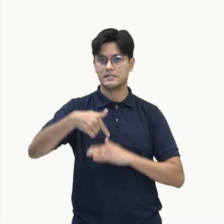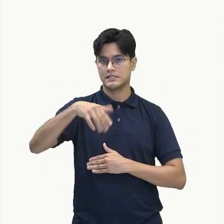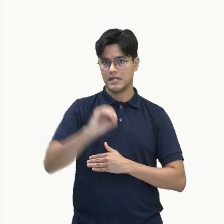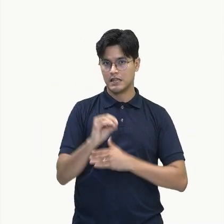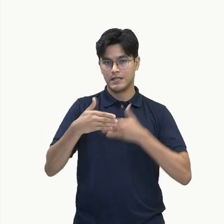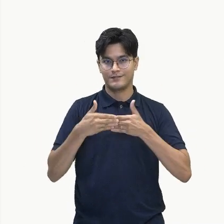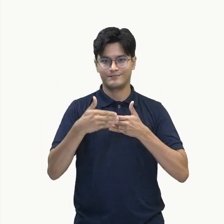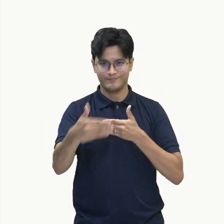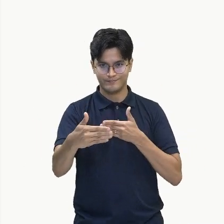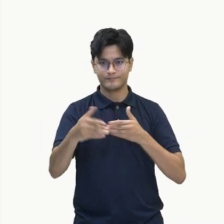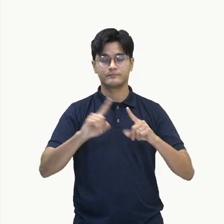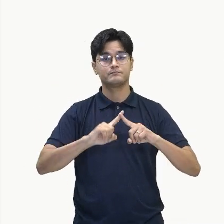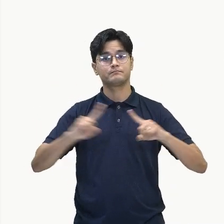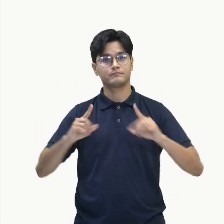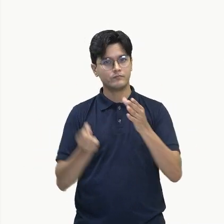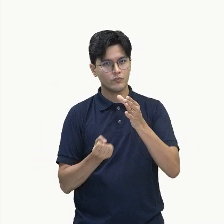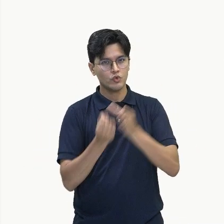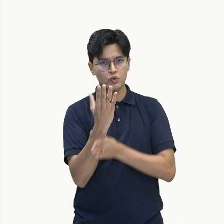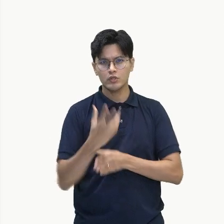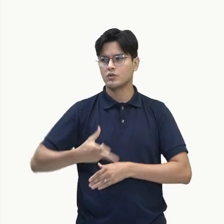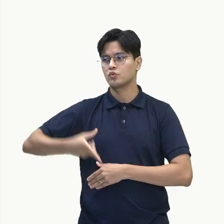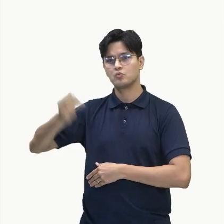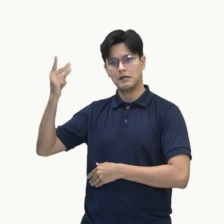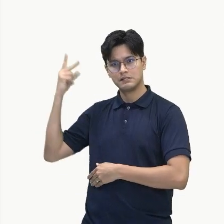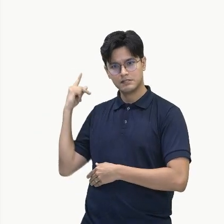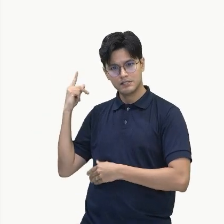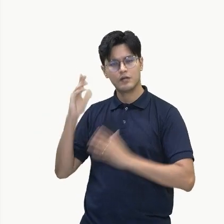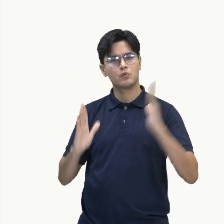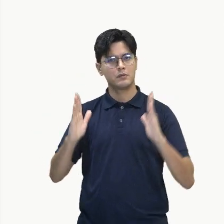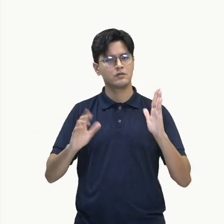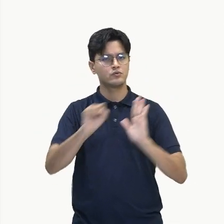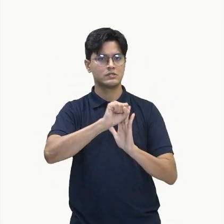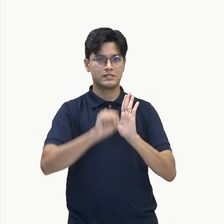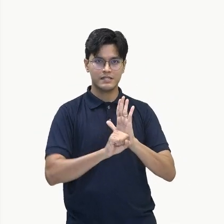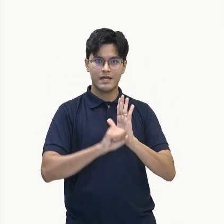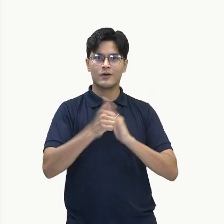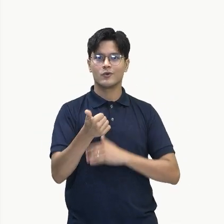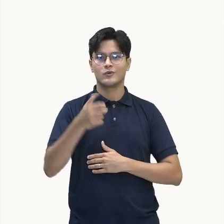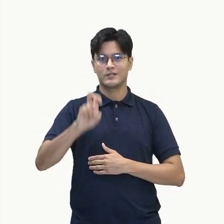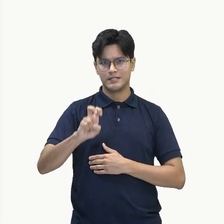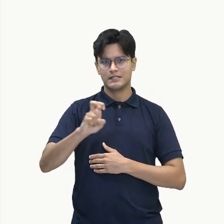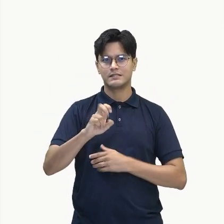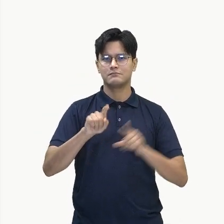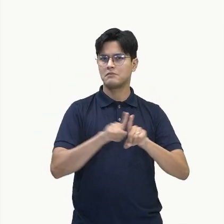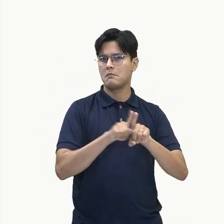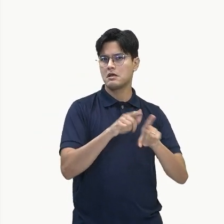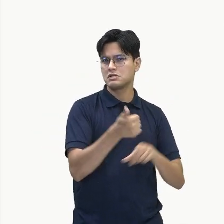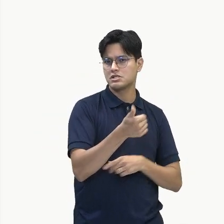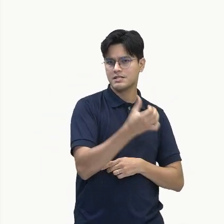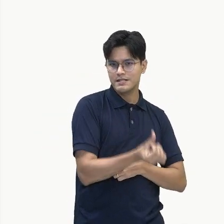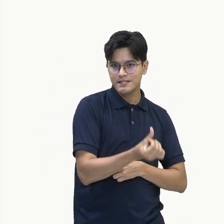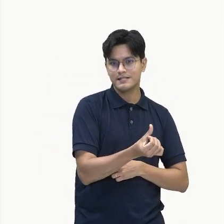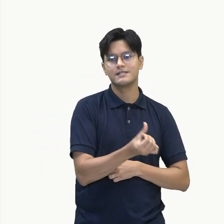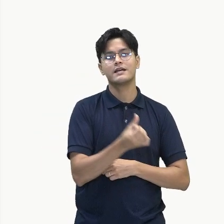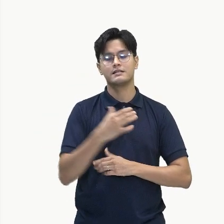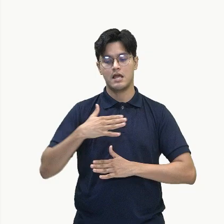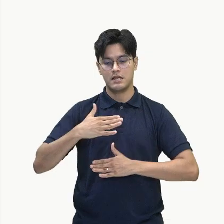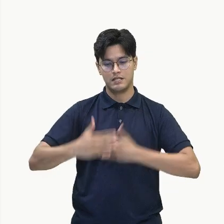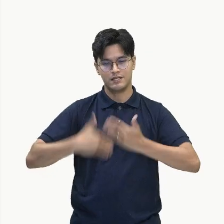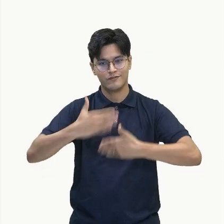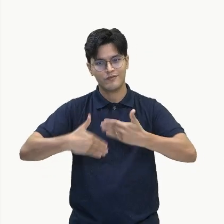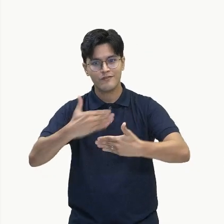vai surgir lá na expansão marítimo-comercial e vai se consolidando ao longo das